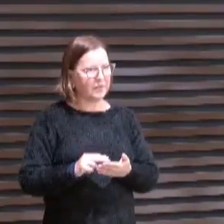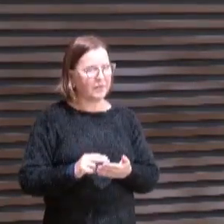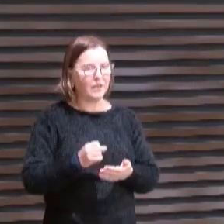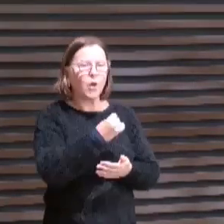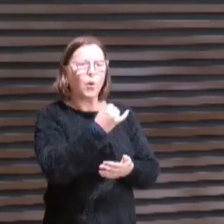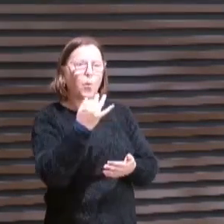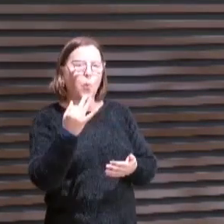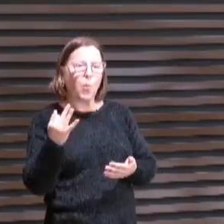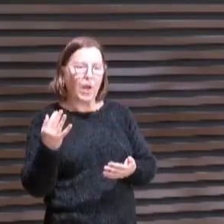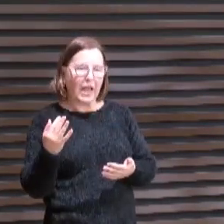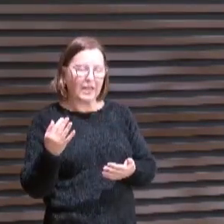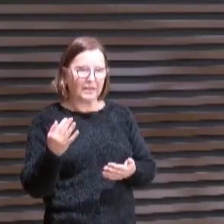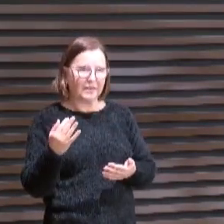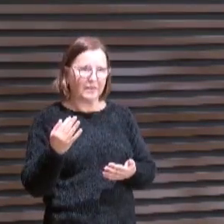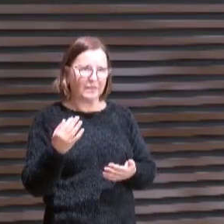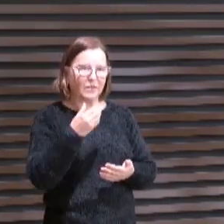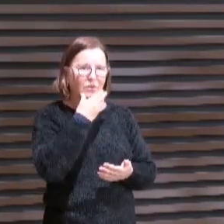Calvário?